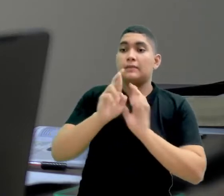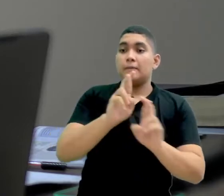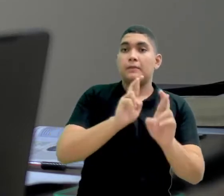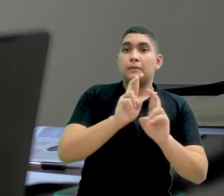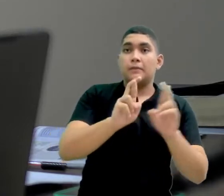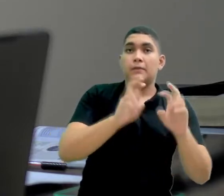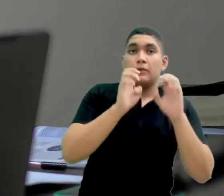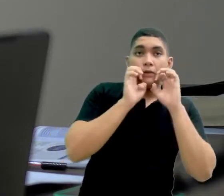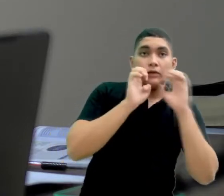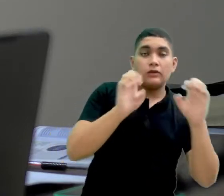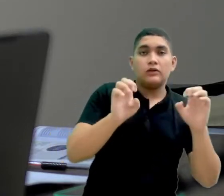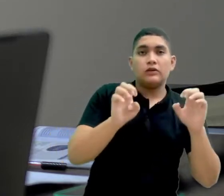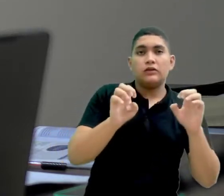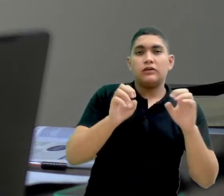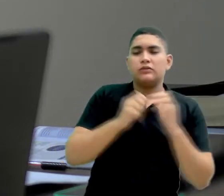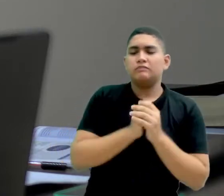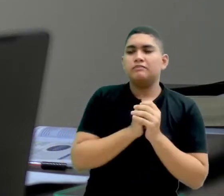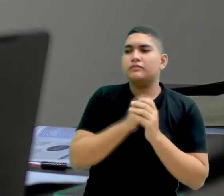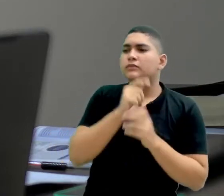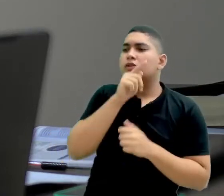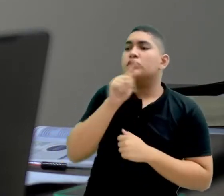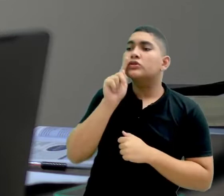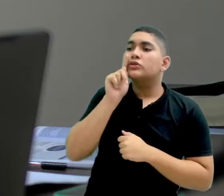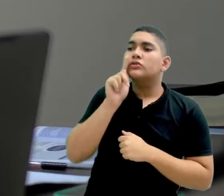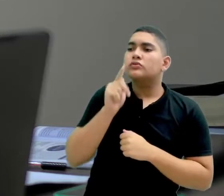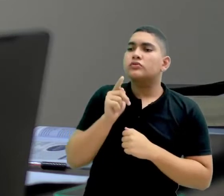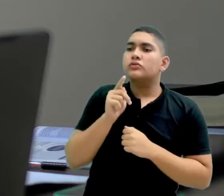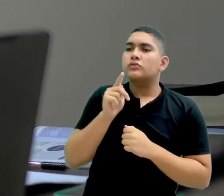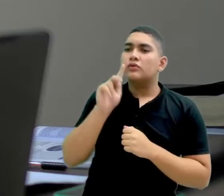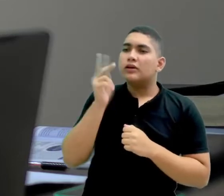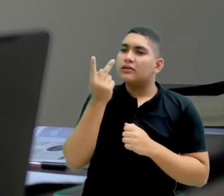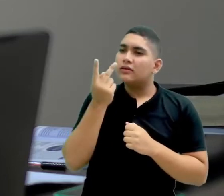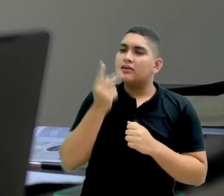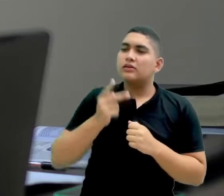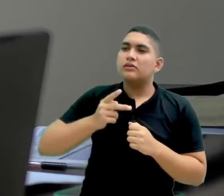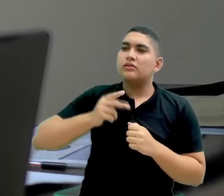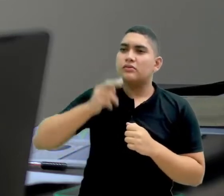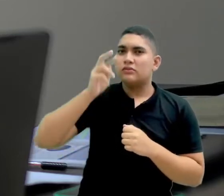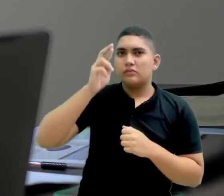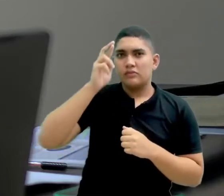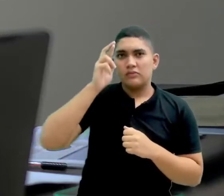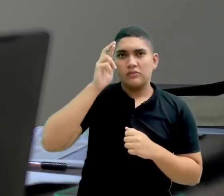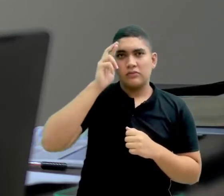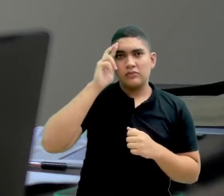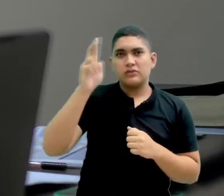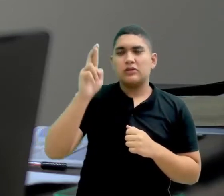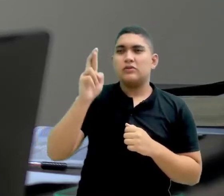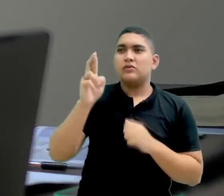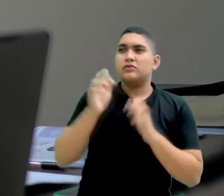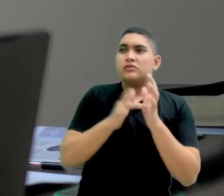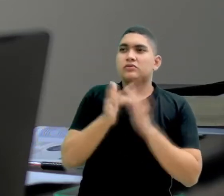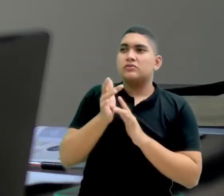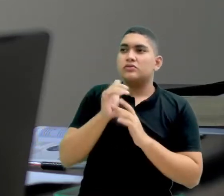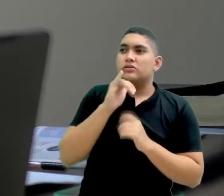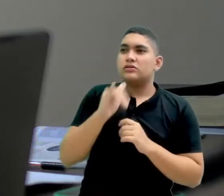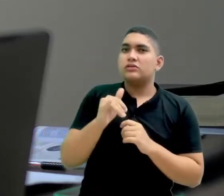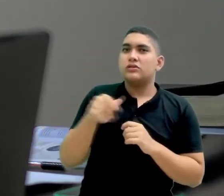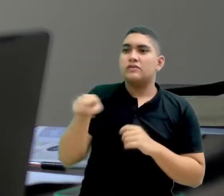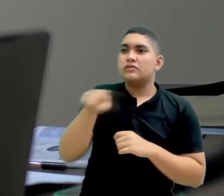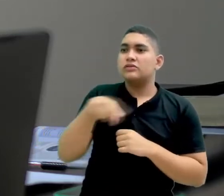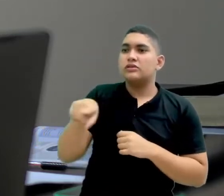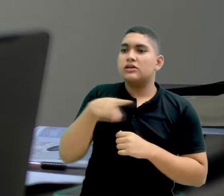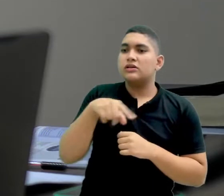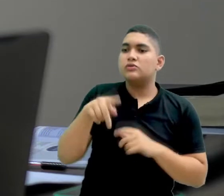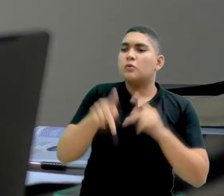Senhor Jesus diz, primeiramente, no versículo 21, ouvistes o que foi dito aos antigos,